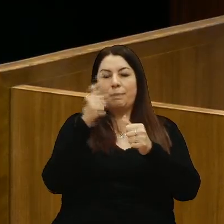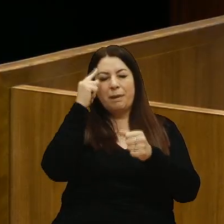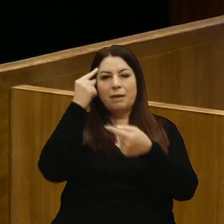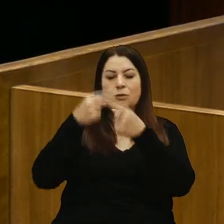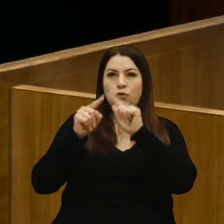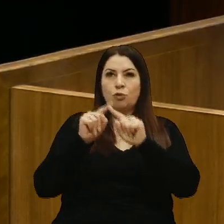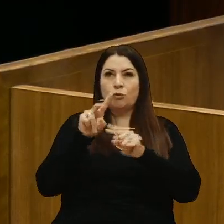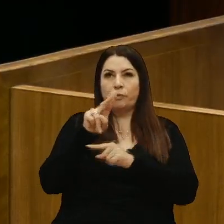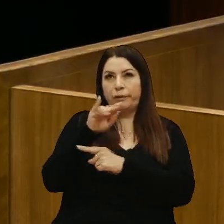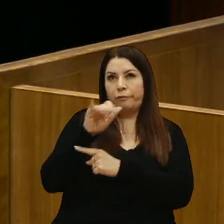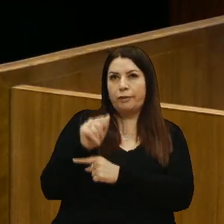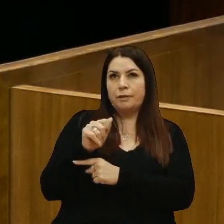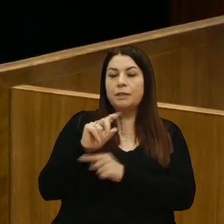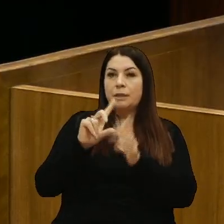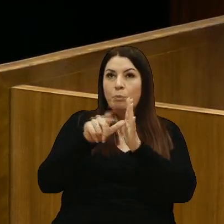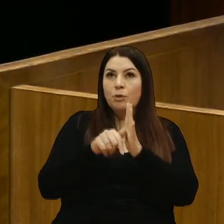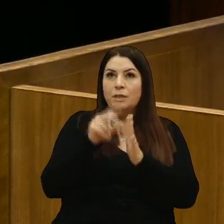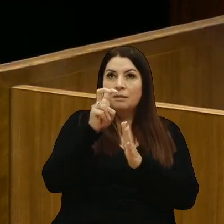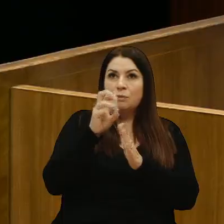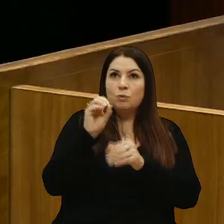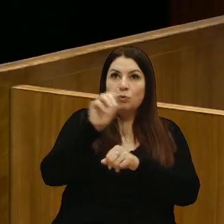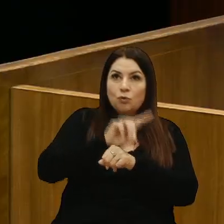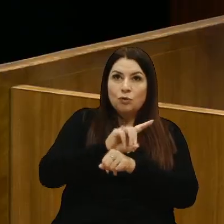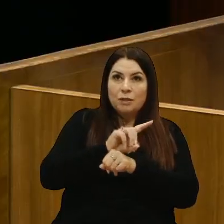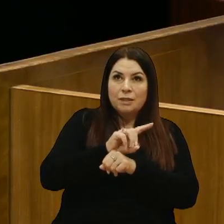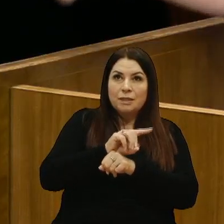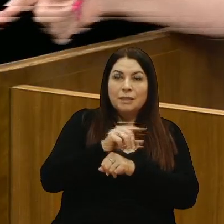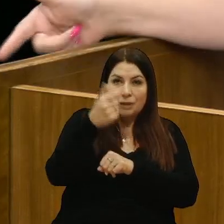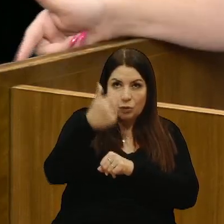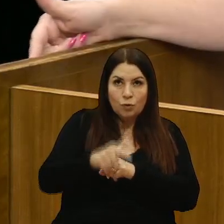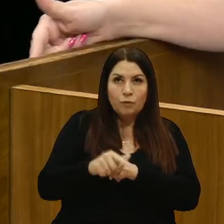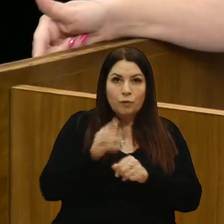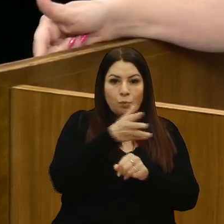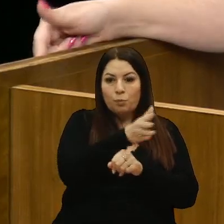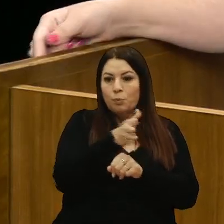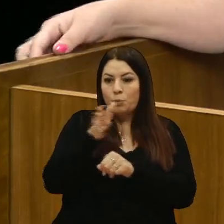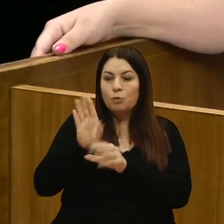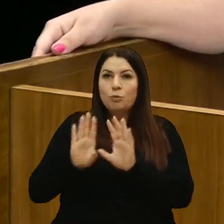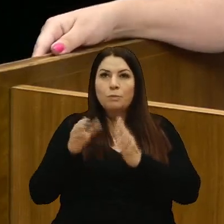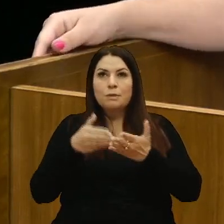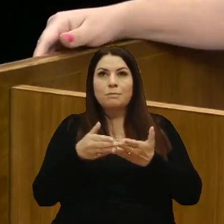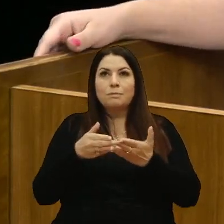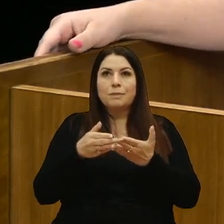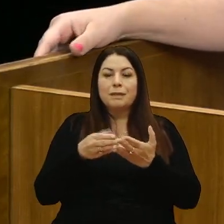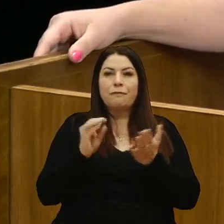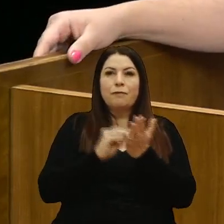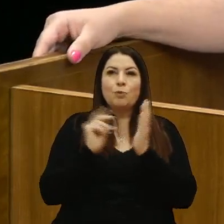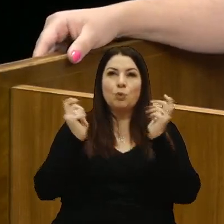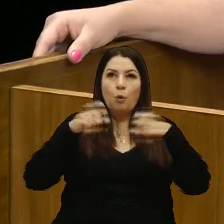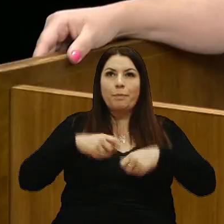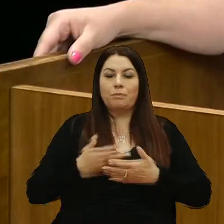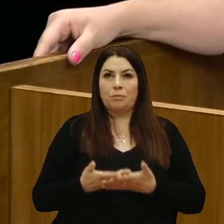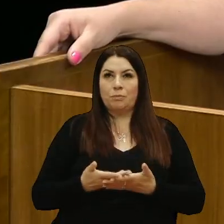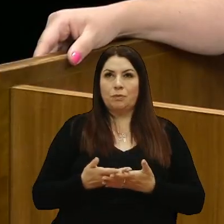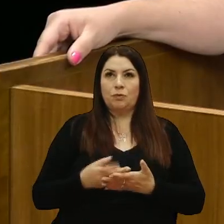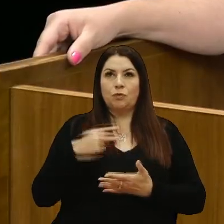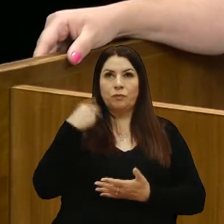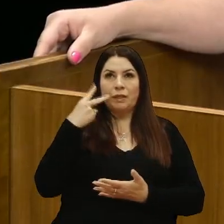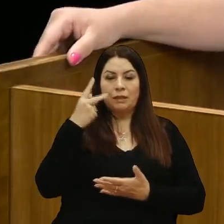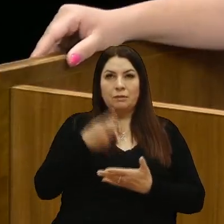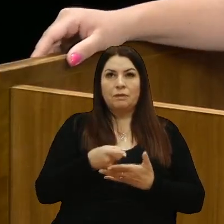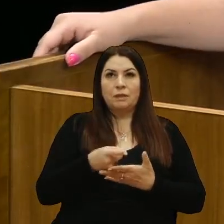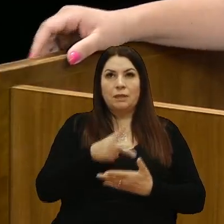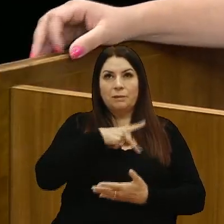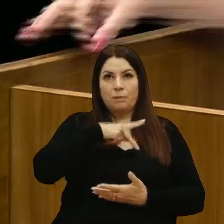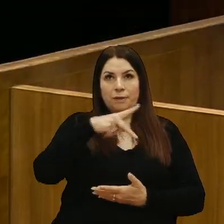de vistas e após 50 dias de passar novamente em todas as comissões, a incompetência de um vereador que